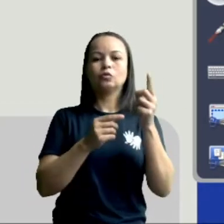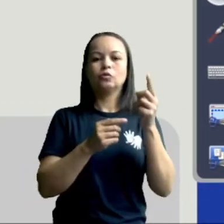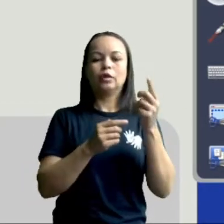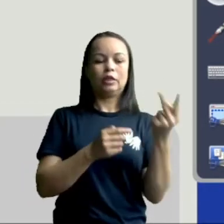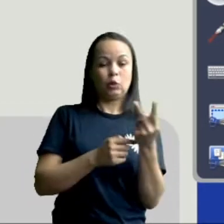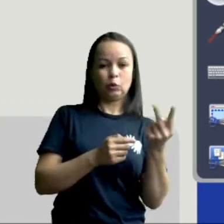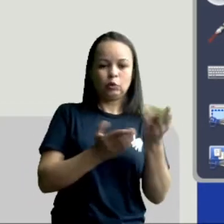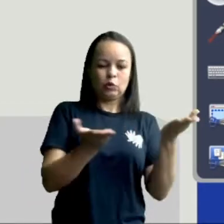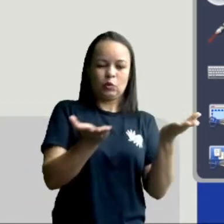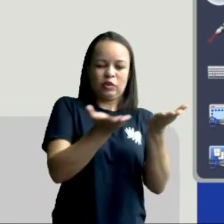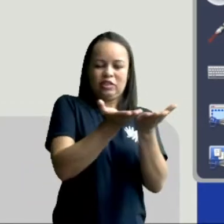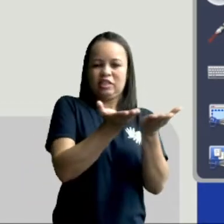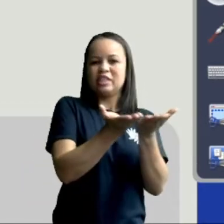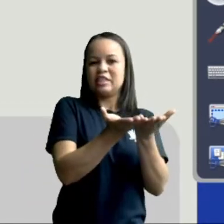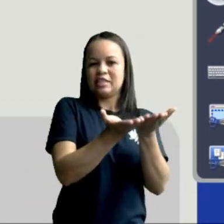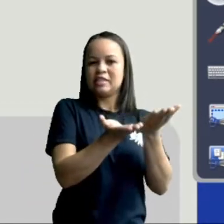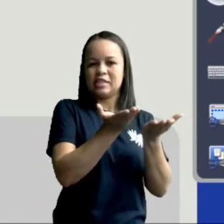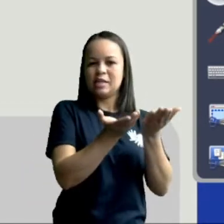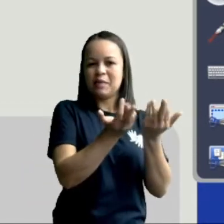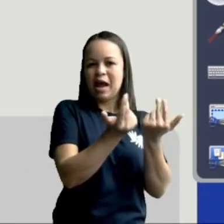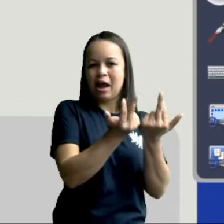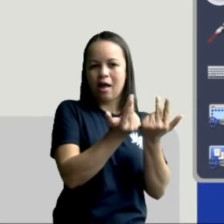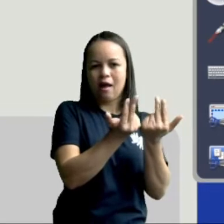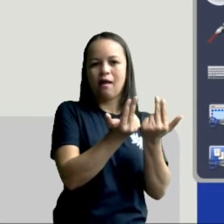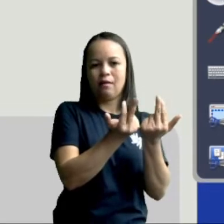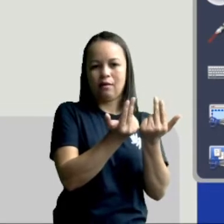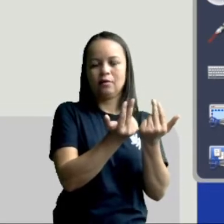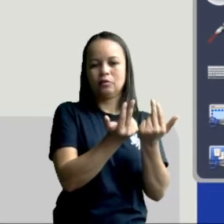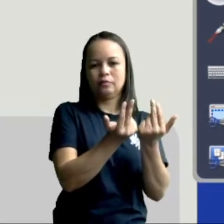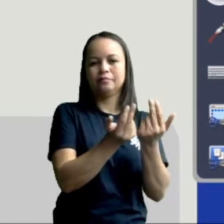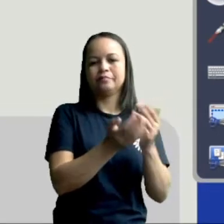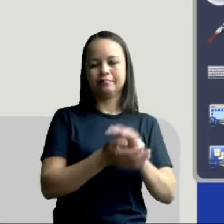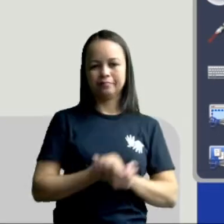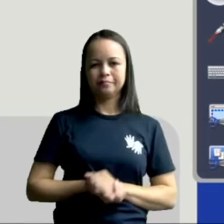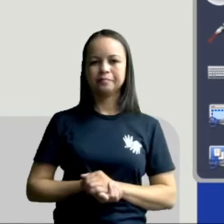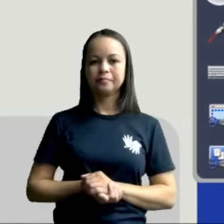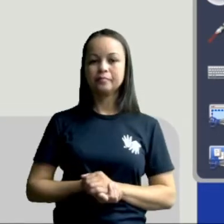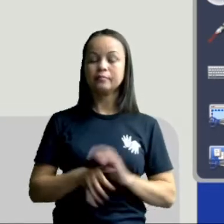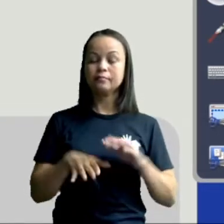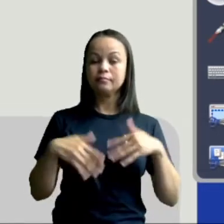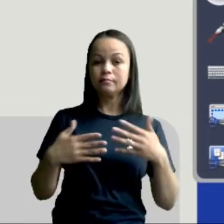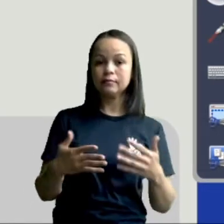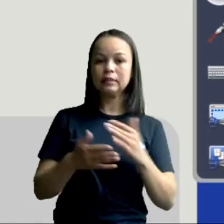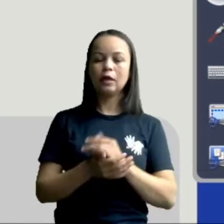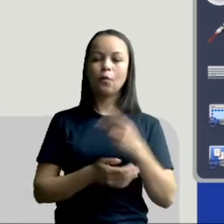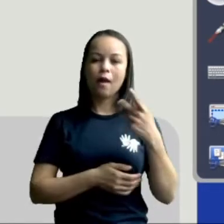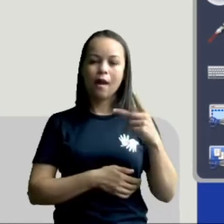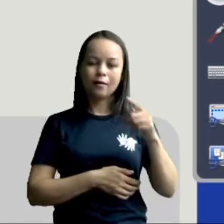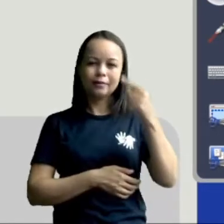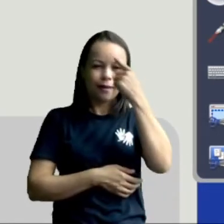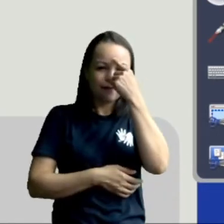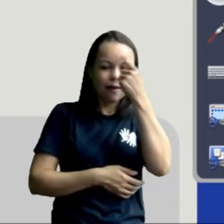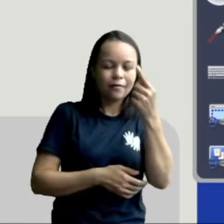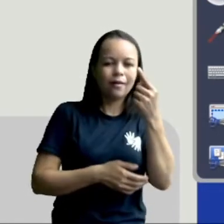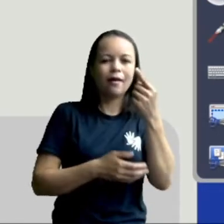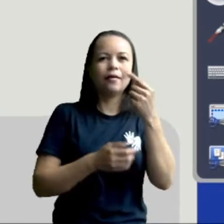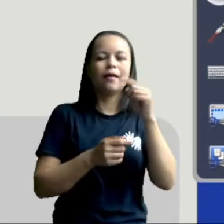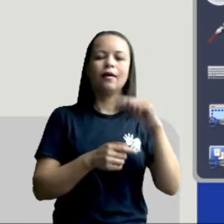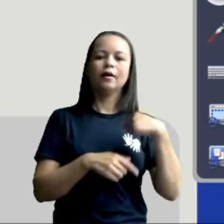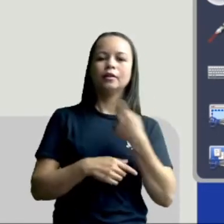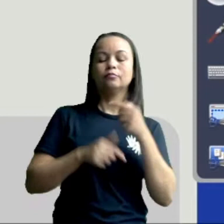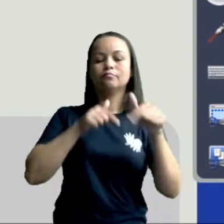pratos estão equilibrados, um está na mesma altura que o outro. Então, essa ideia que a